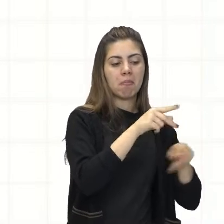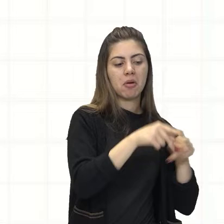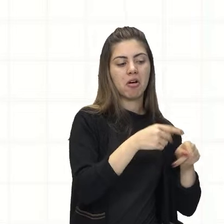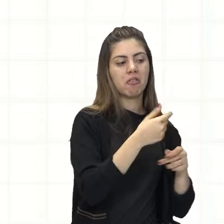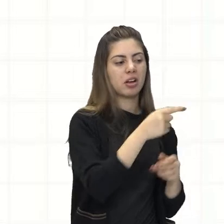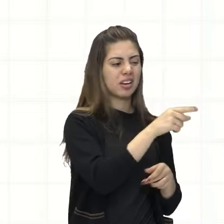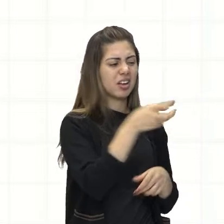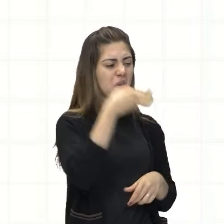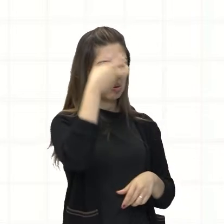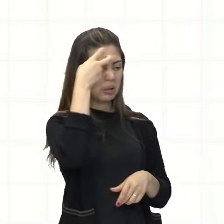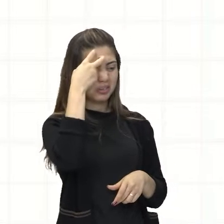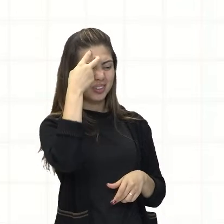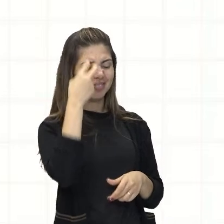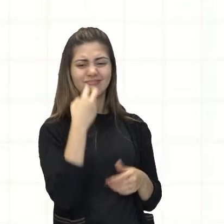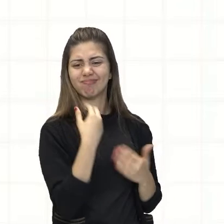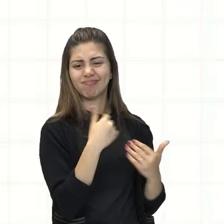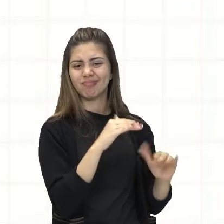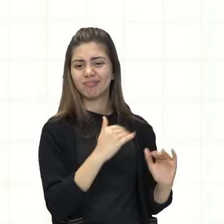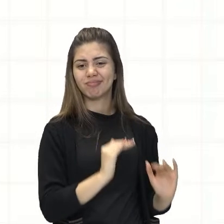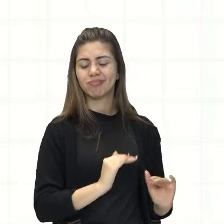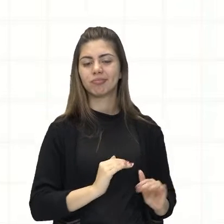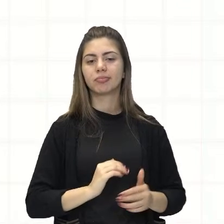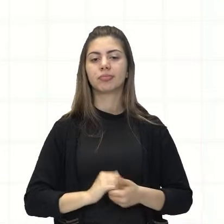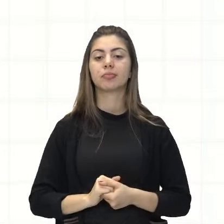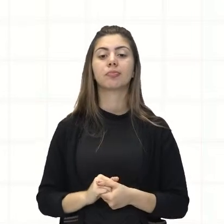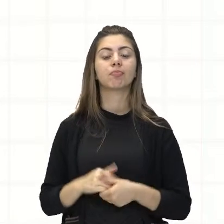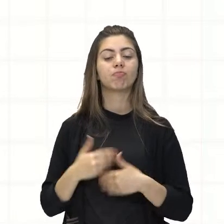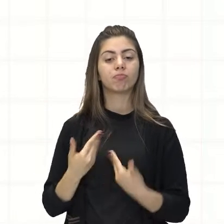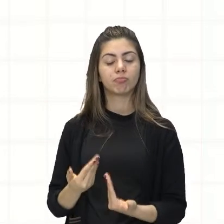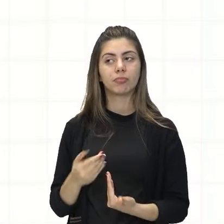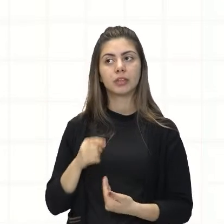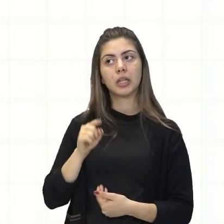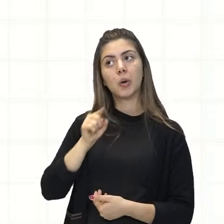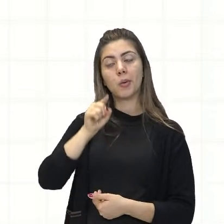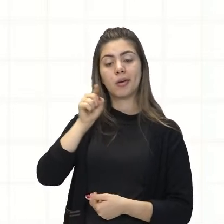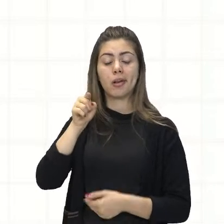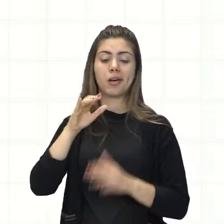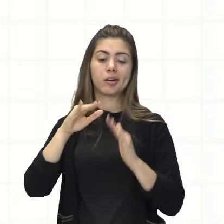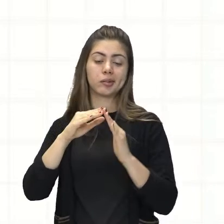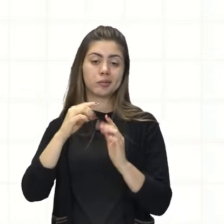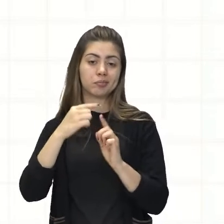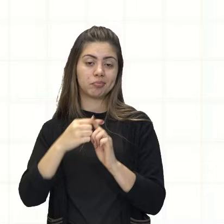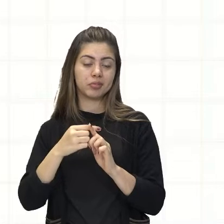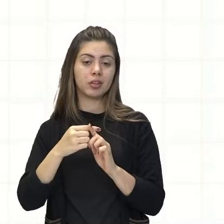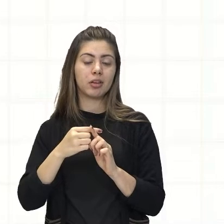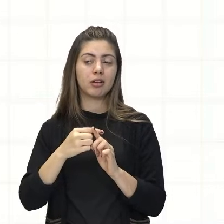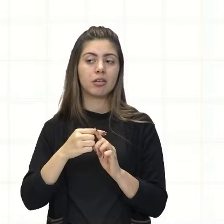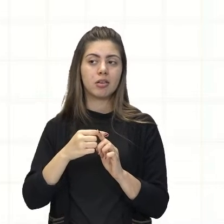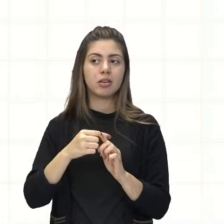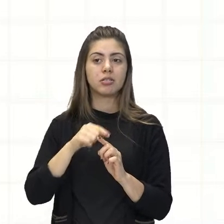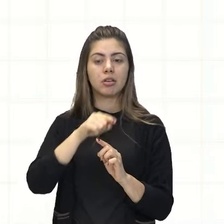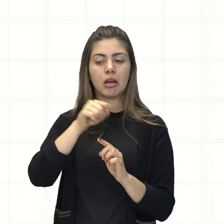desses povos ameríndios. Então, era interessante para a Igreja Católica, era interessante para a coroa